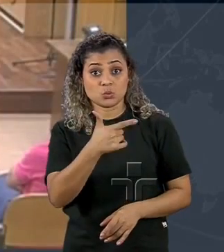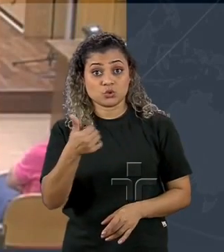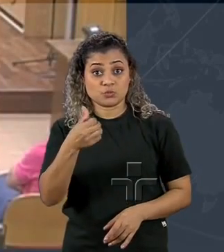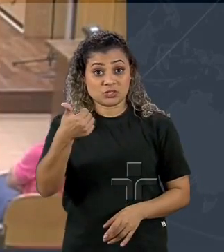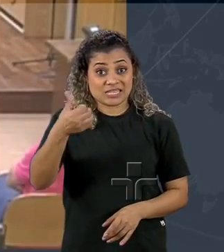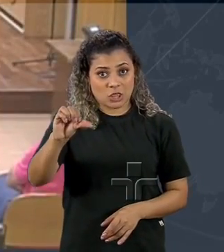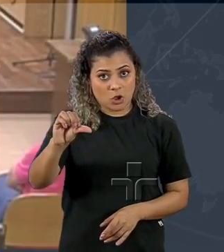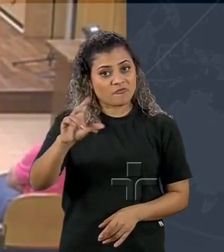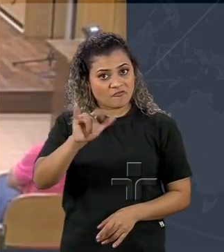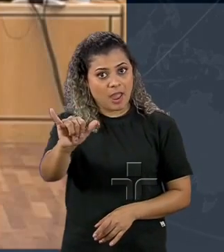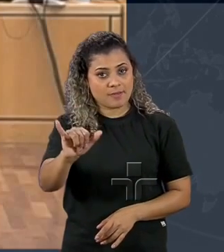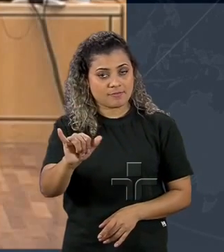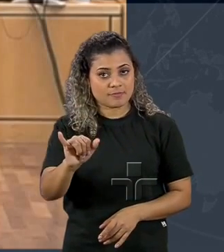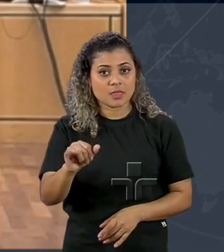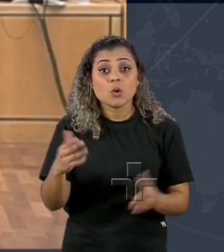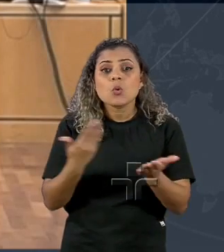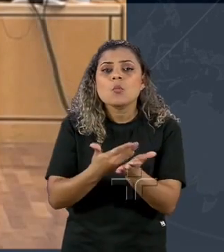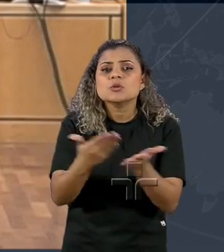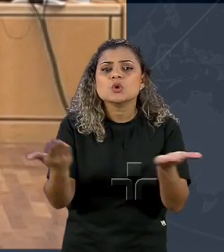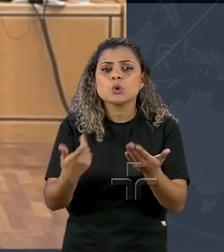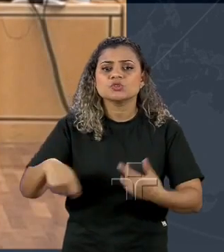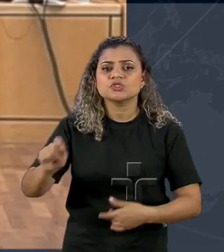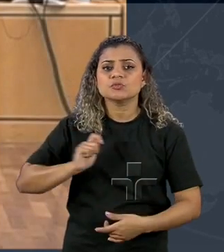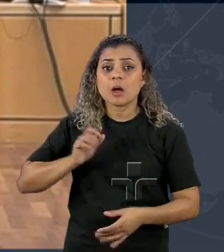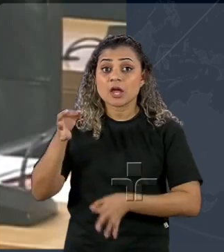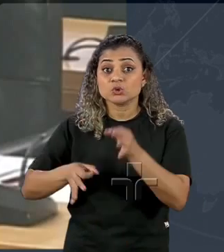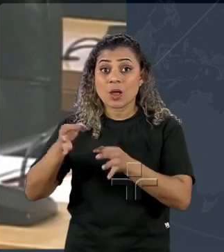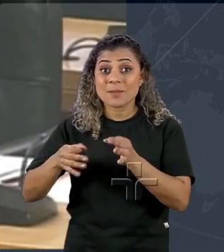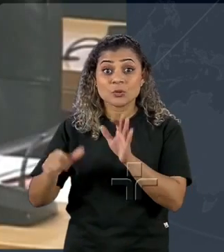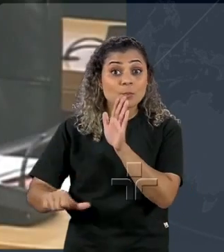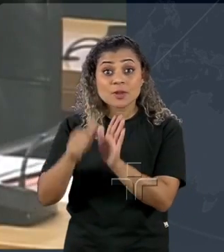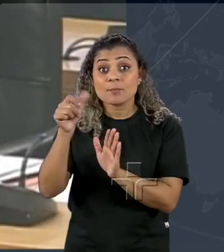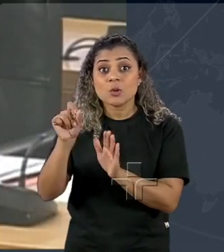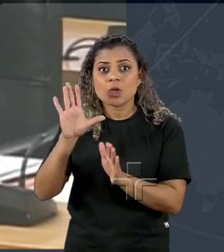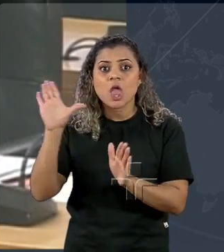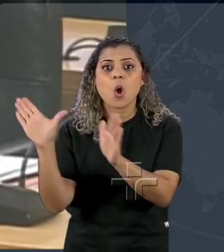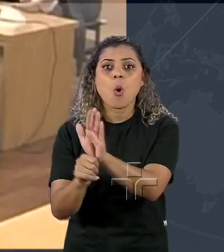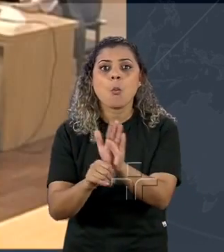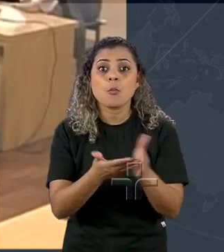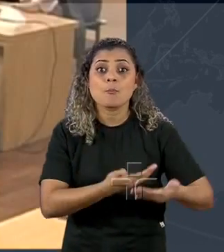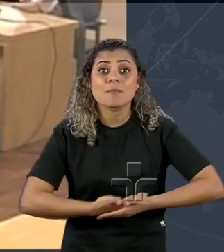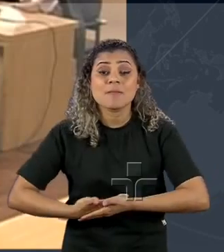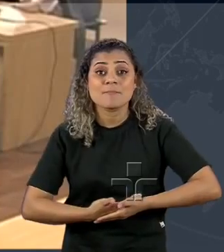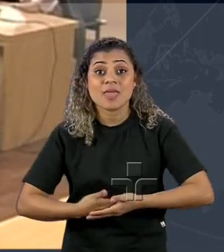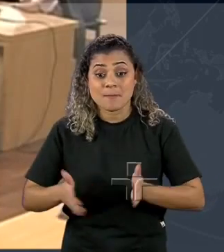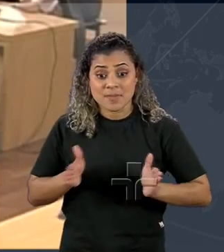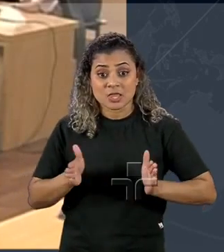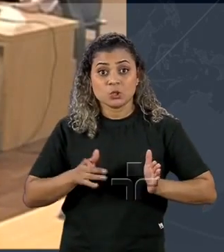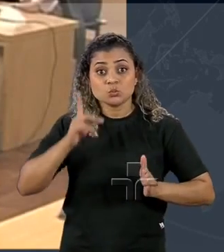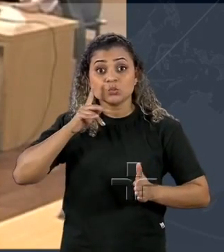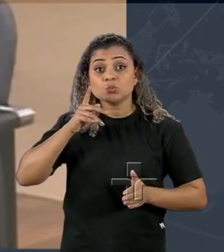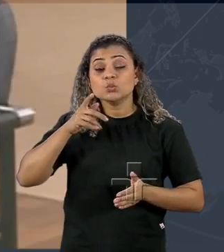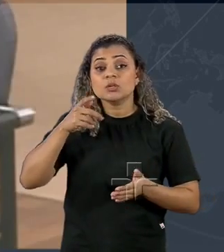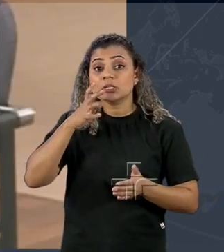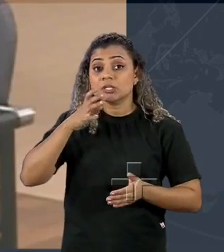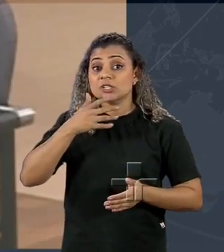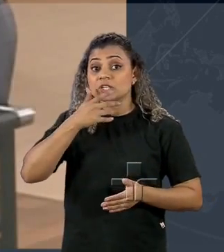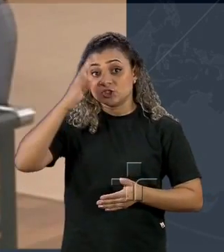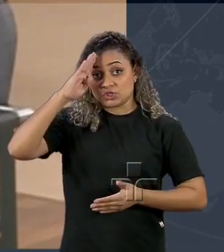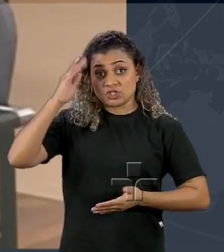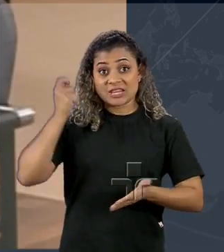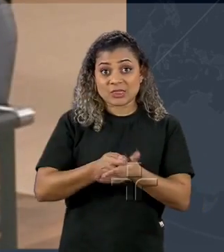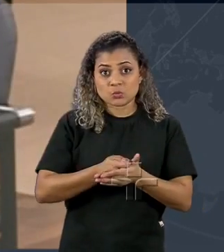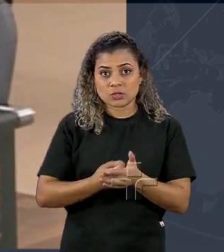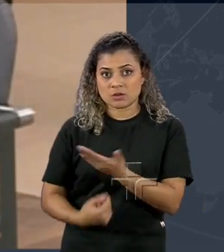Começou hoje, na Espanha, o primeiro julgamento por roubo de bebês durante a ditadura de Francisco Franco. O